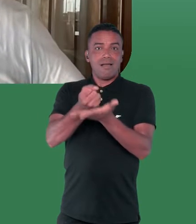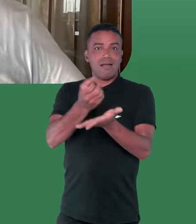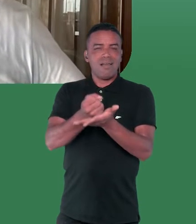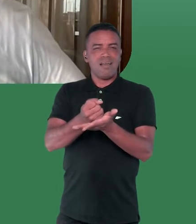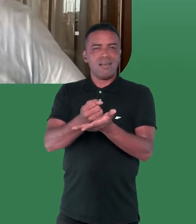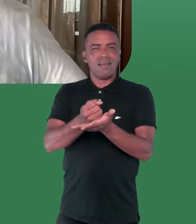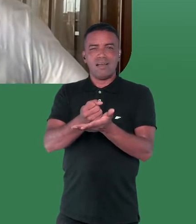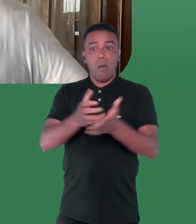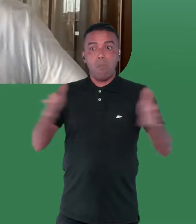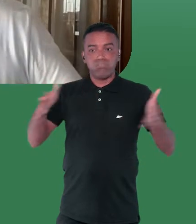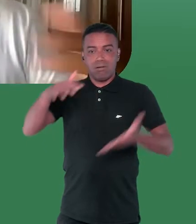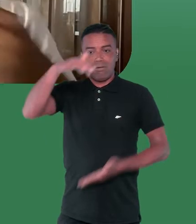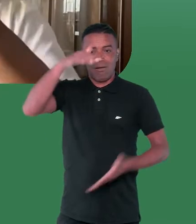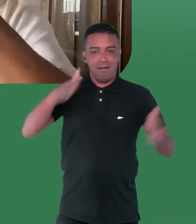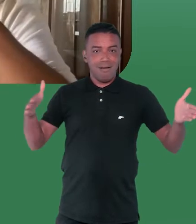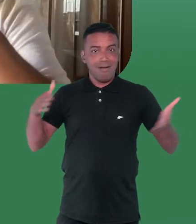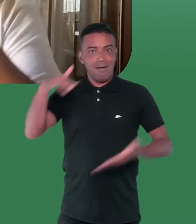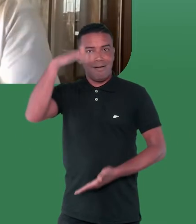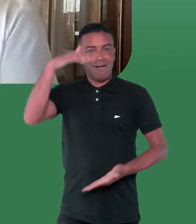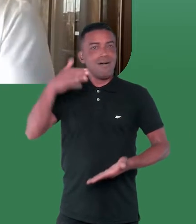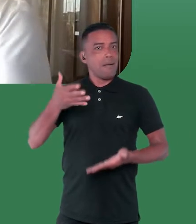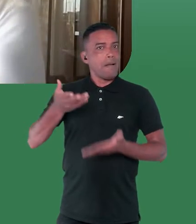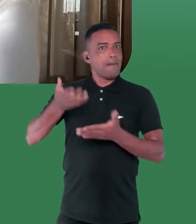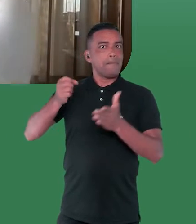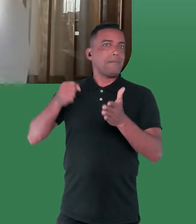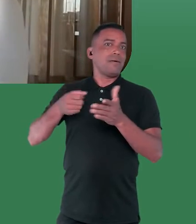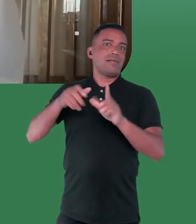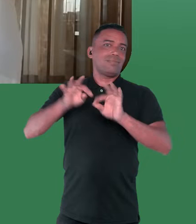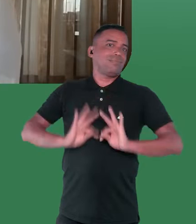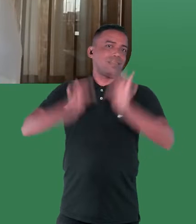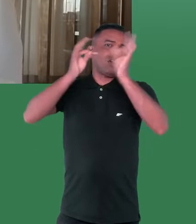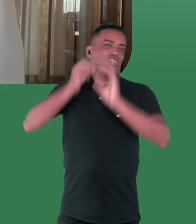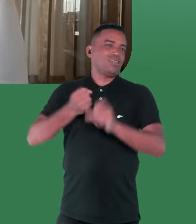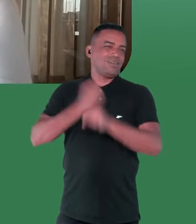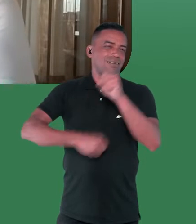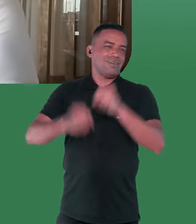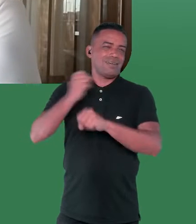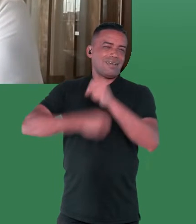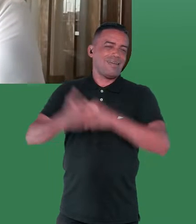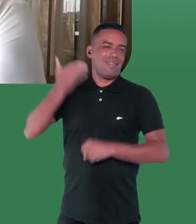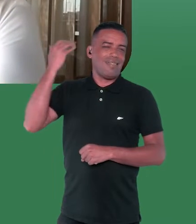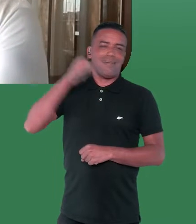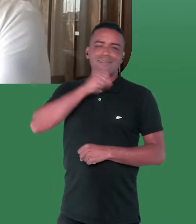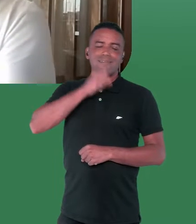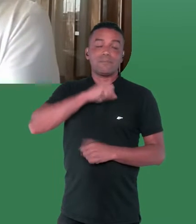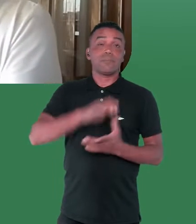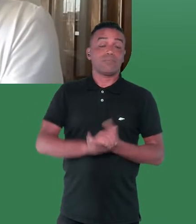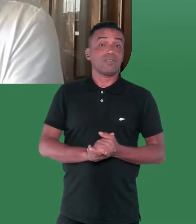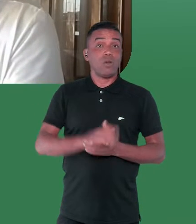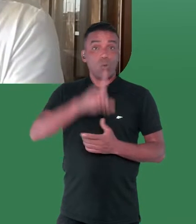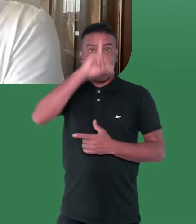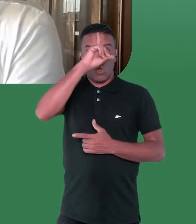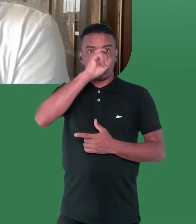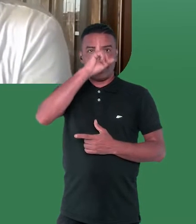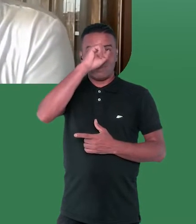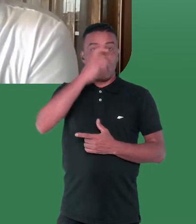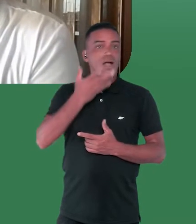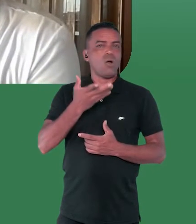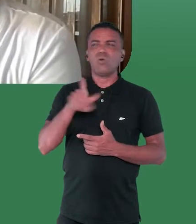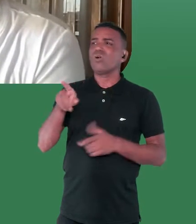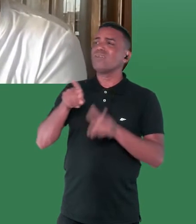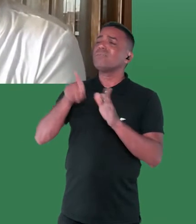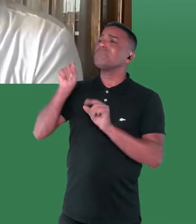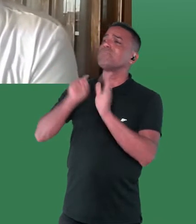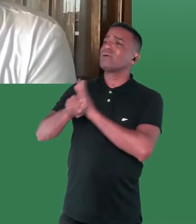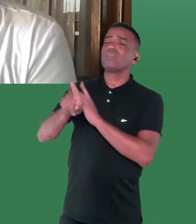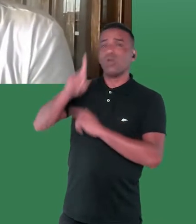uns 2 metros de largura por uns 3 de comprimento, que é as coisas antigas, né? E fui caminhando e vi um hospital. Perguntei, o que é aquele? Eu